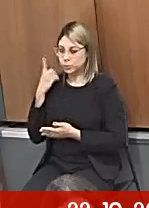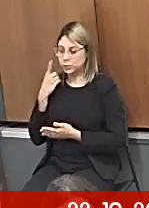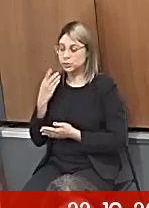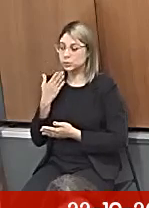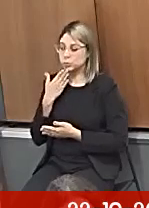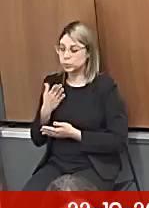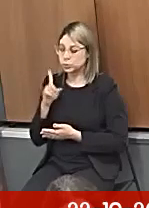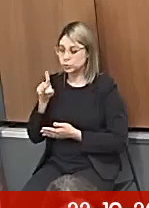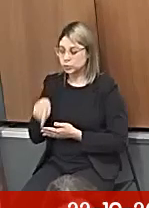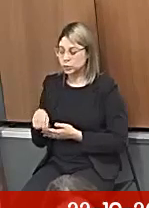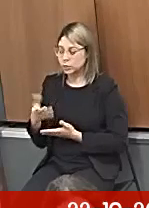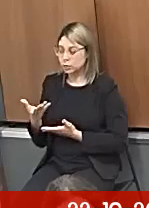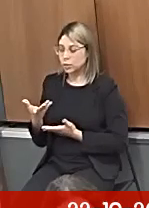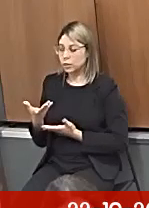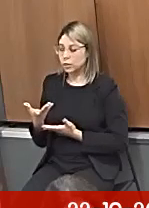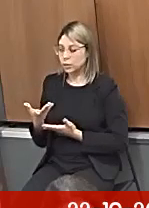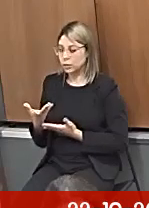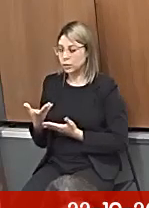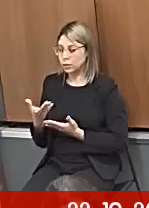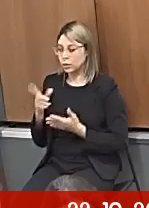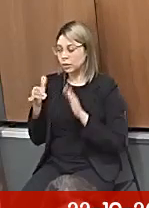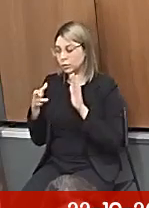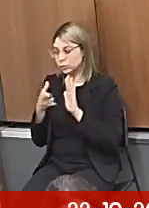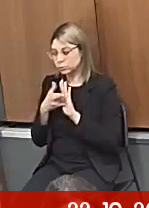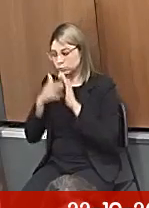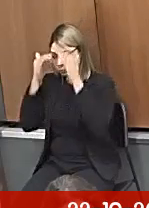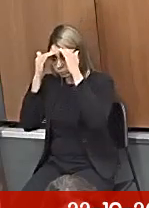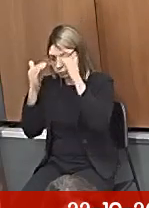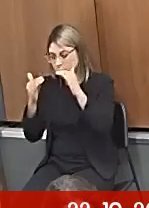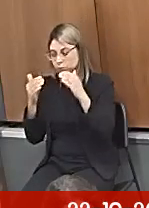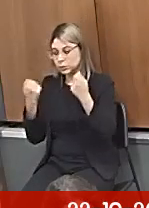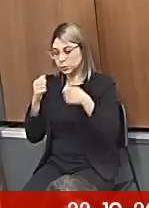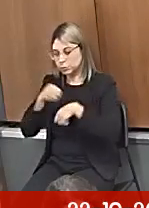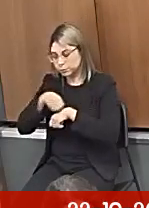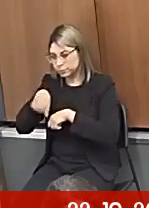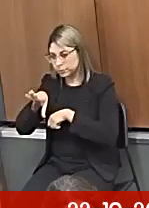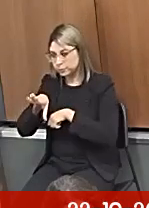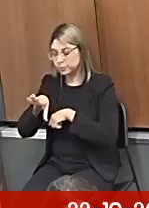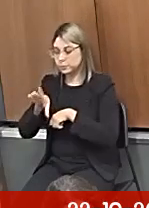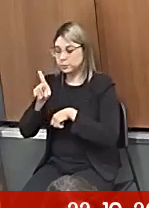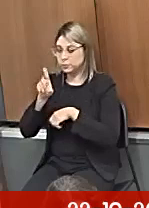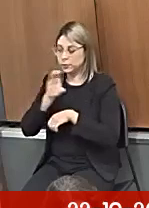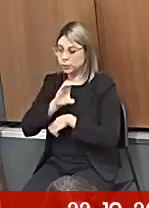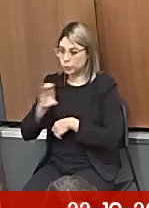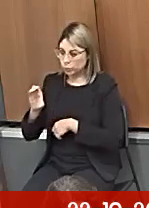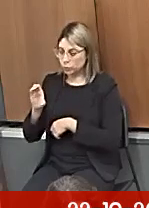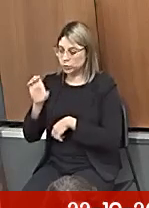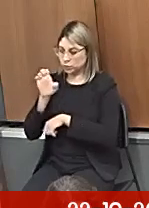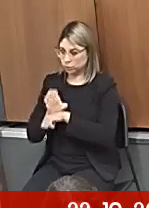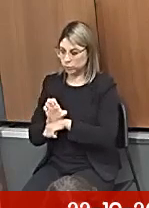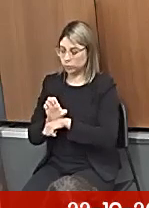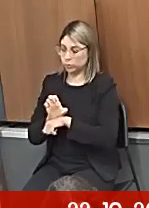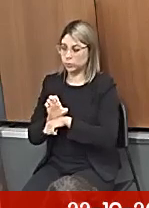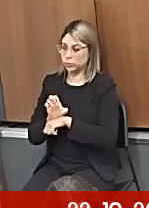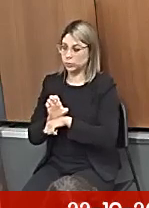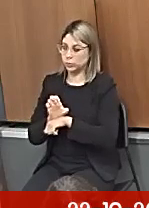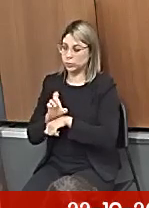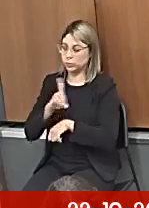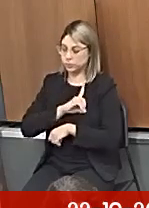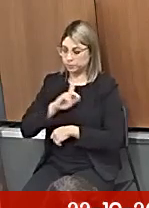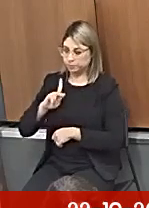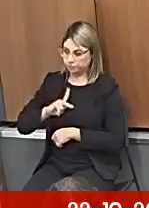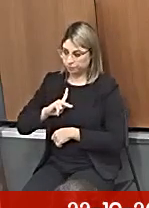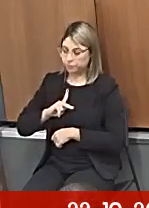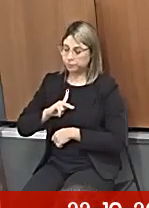que subscrevem, requer a Vossa Excelência, os textos regimentais, sejam encaminhadas à Coordenadoria Estadual de Defesa de Educação do